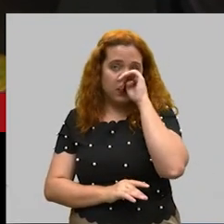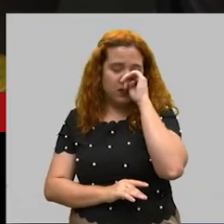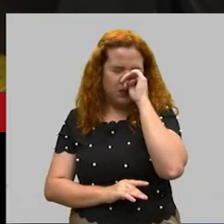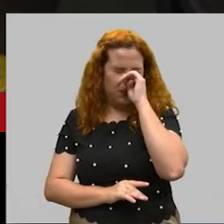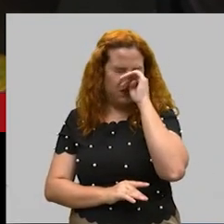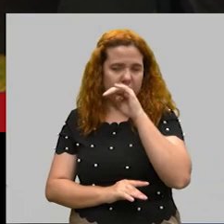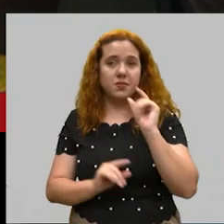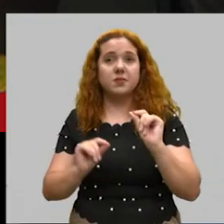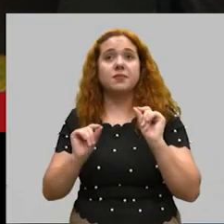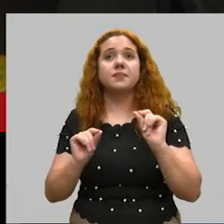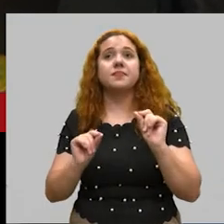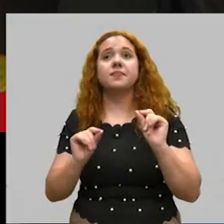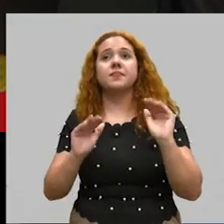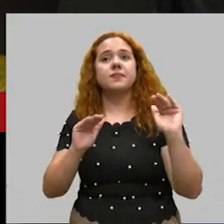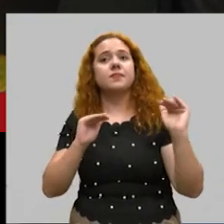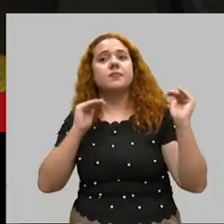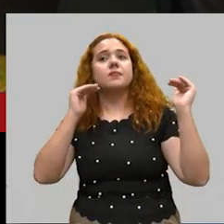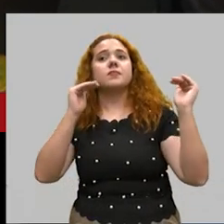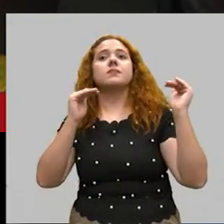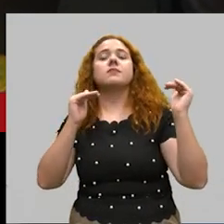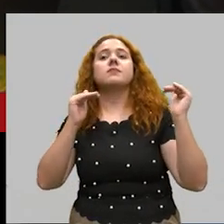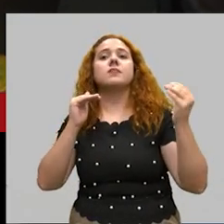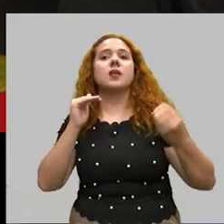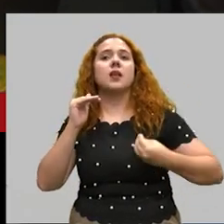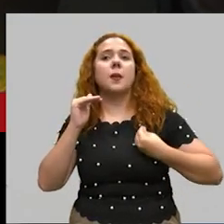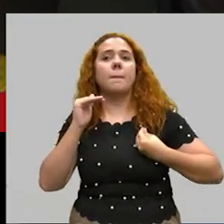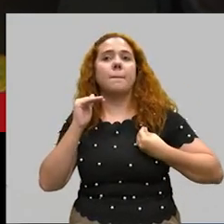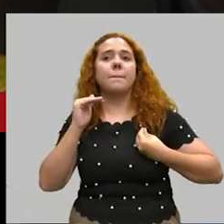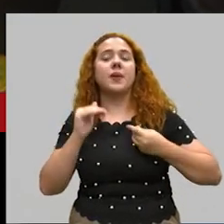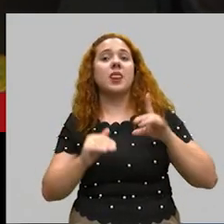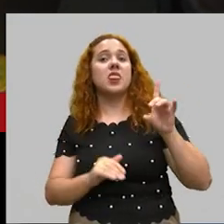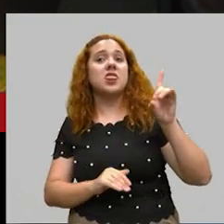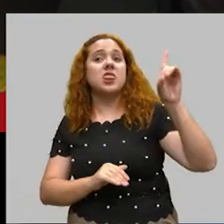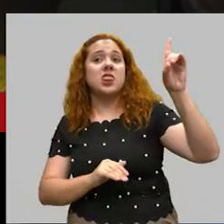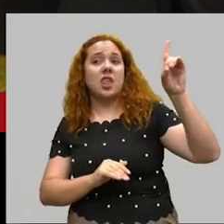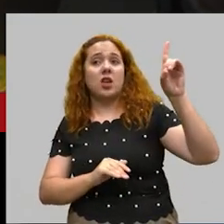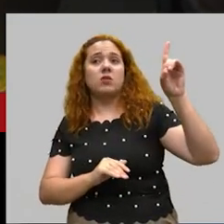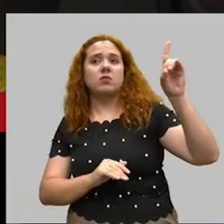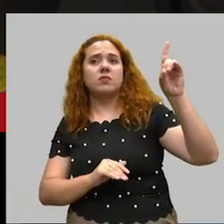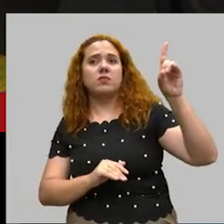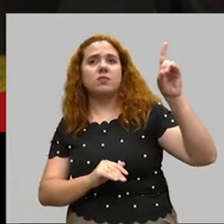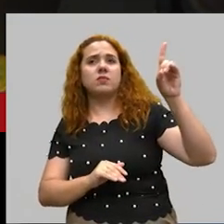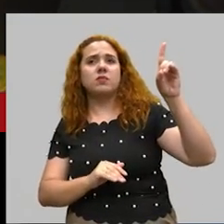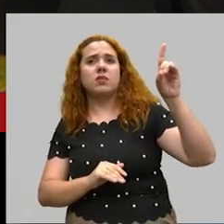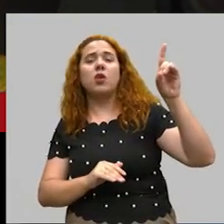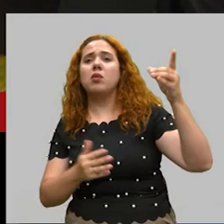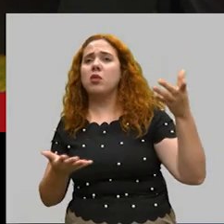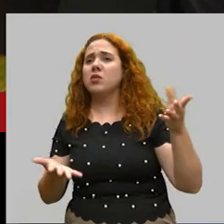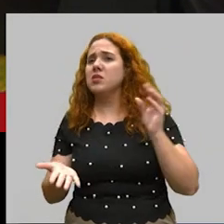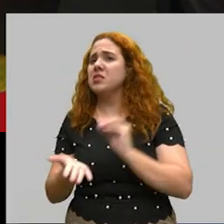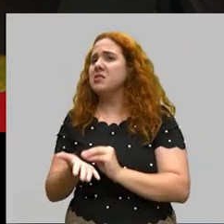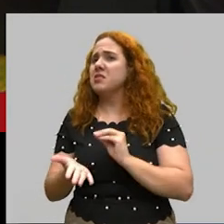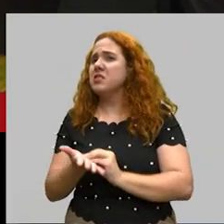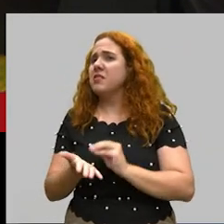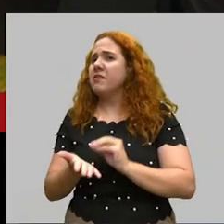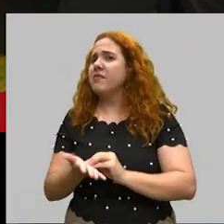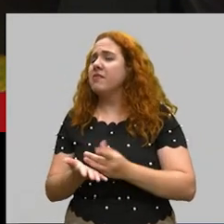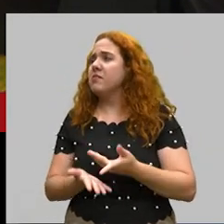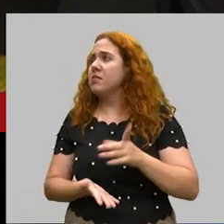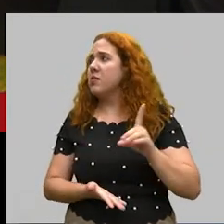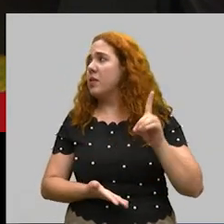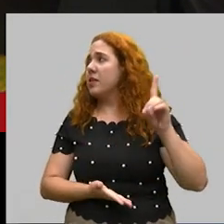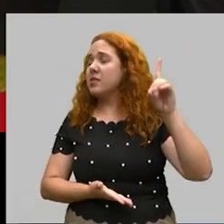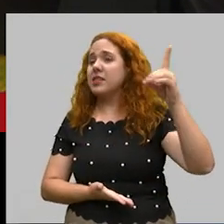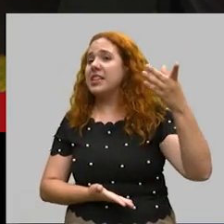de tudo na nossa vida é Deus e eu senti falta aqui nesse espaço hoje de Deus a gente